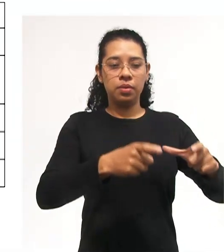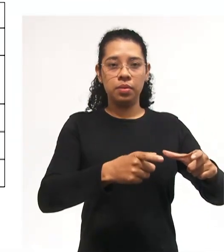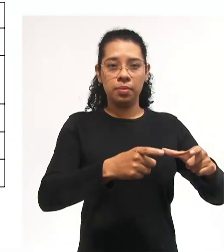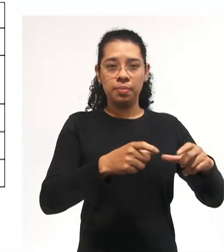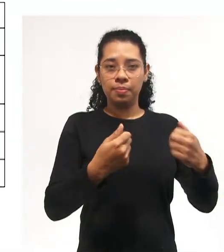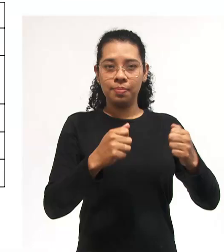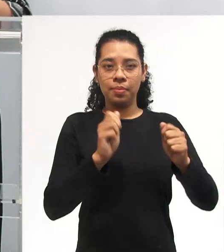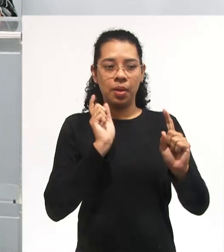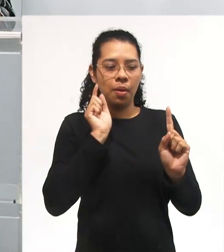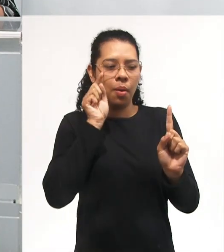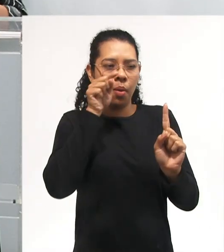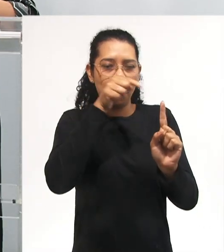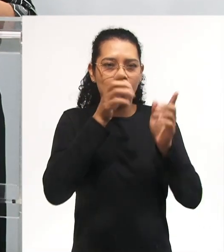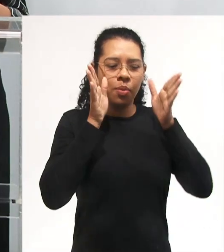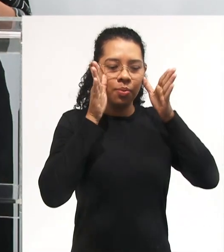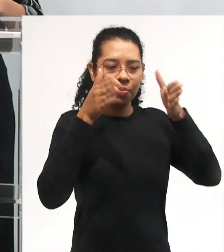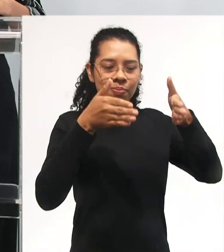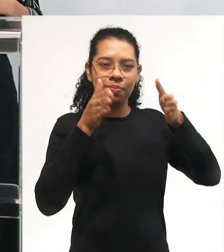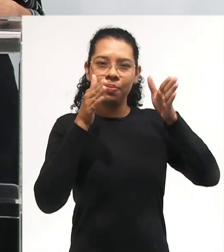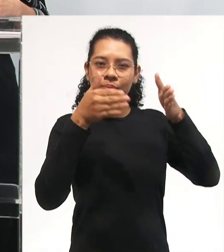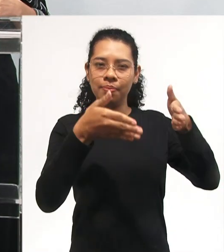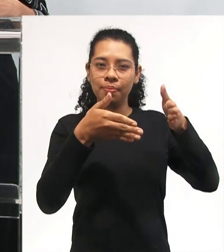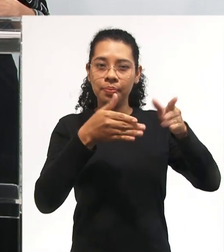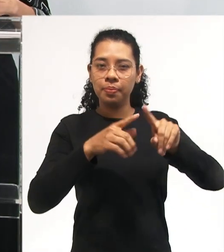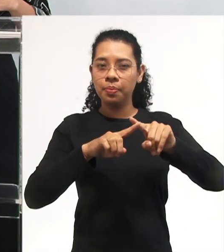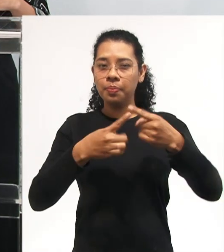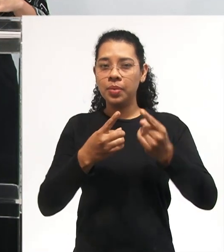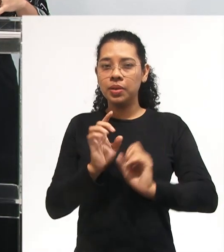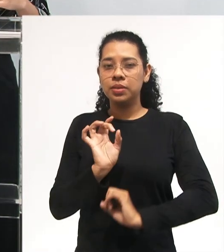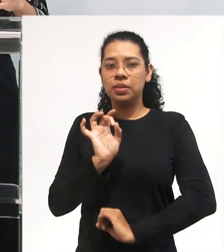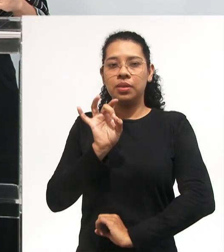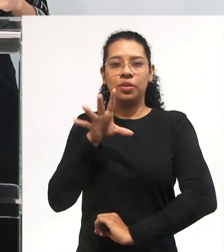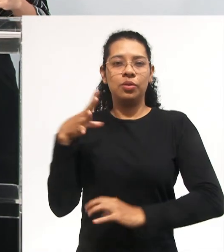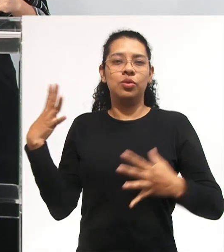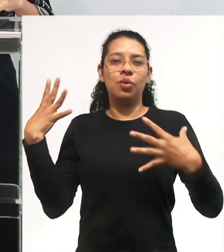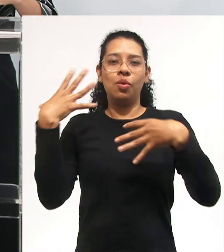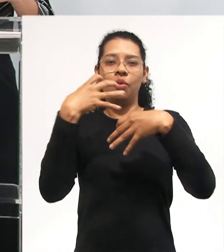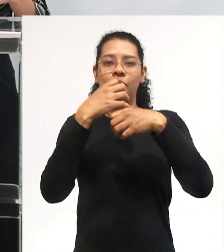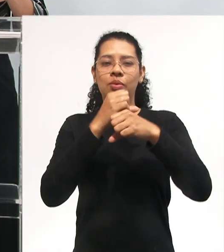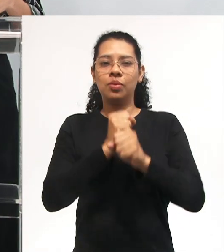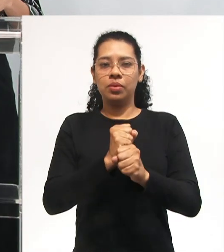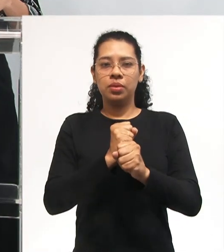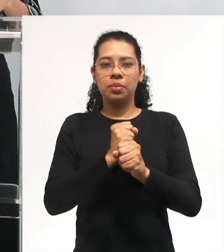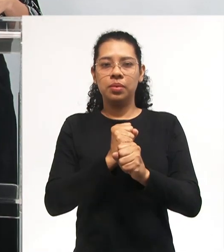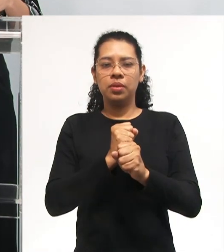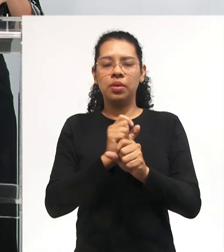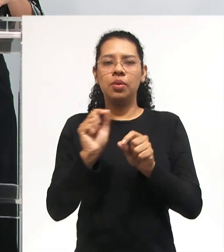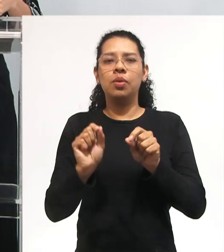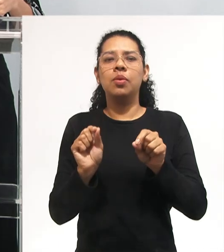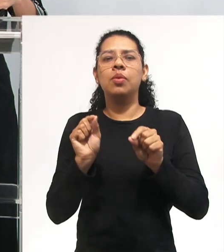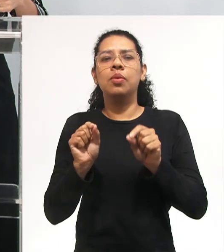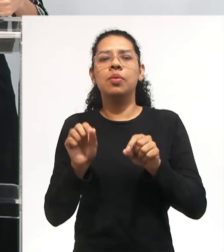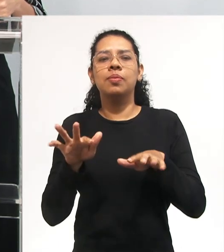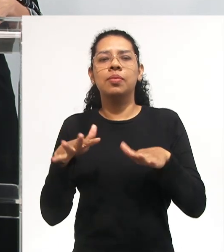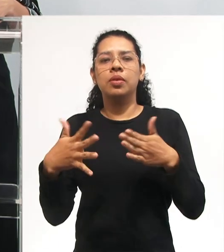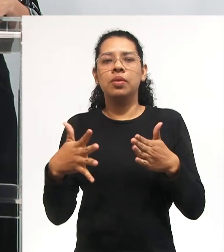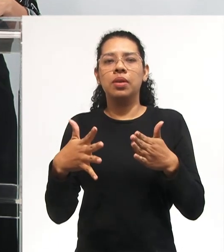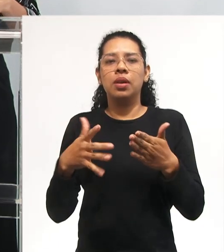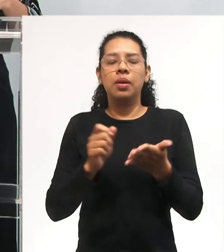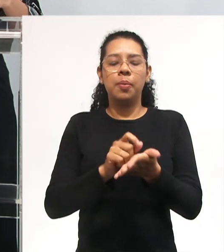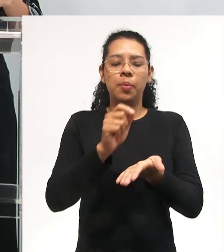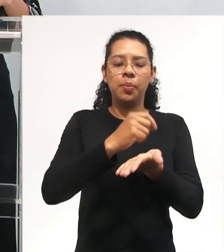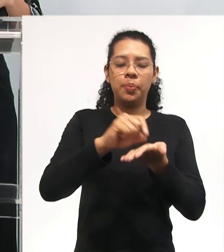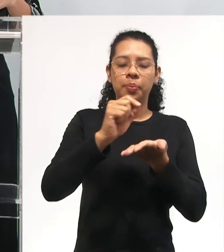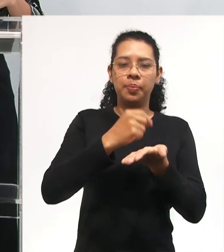focada nos aspectos da contabilidade que marcam o quê? Frequência de quem está